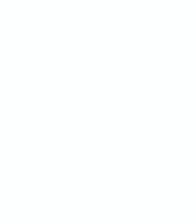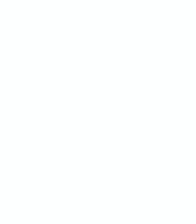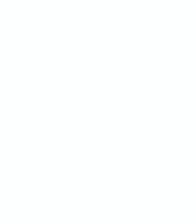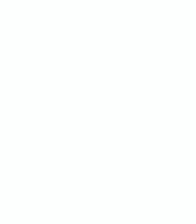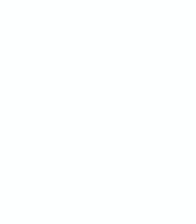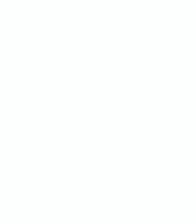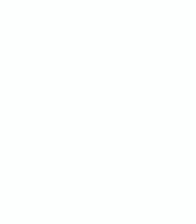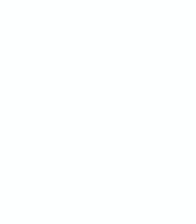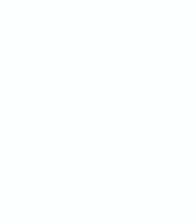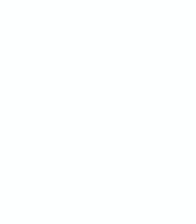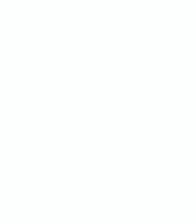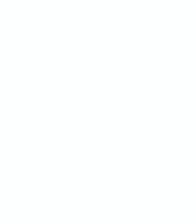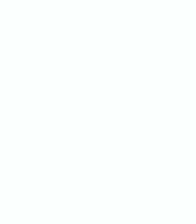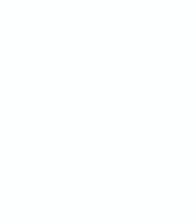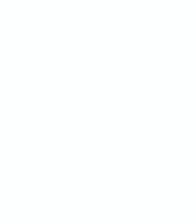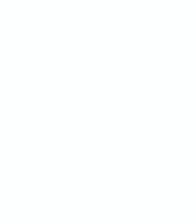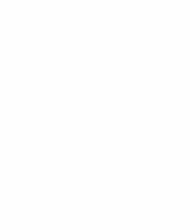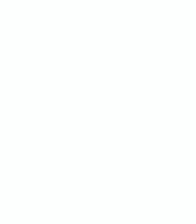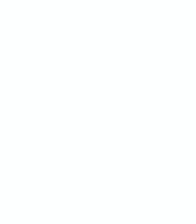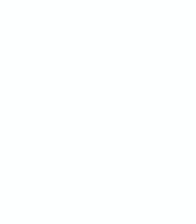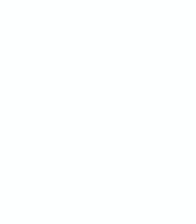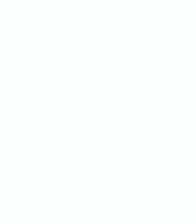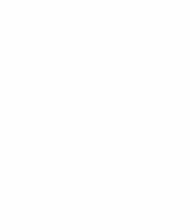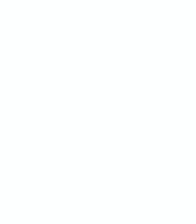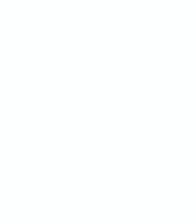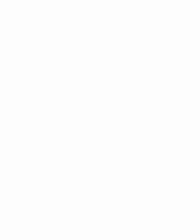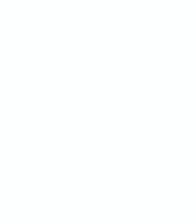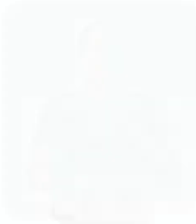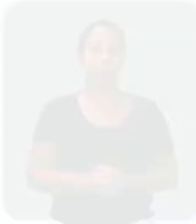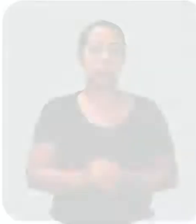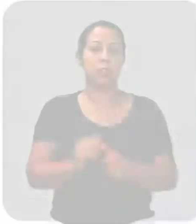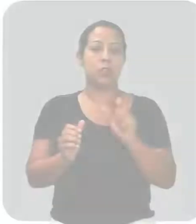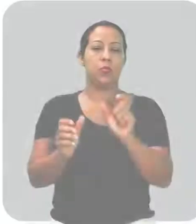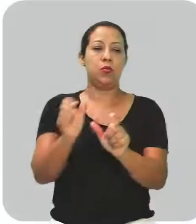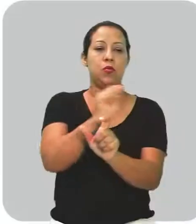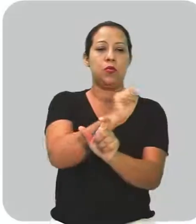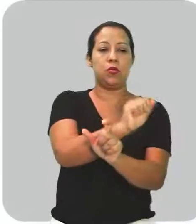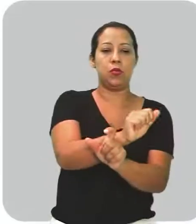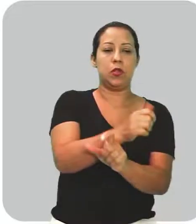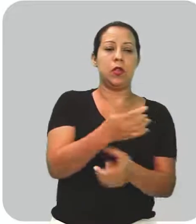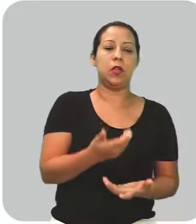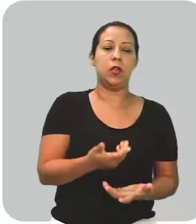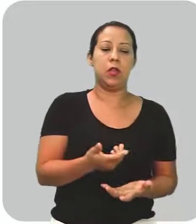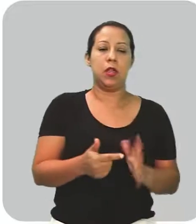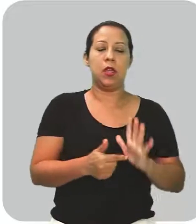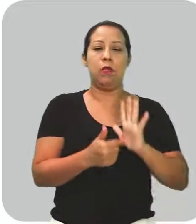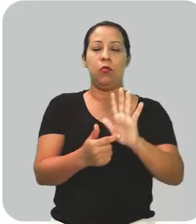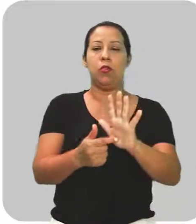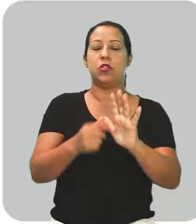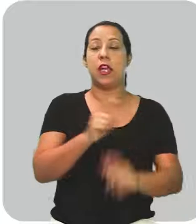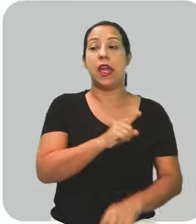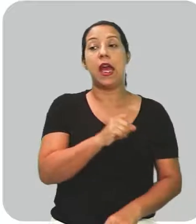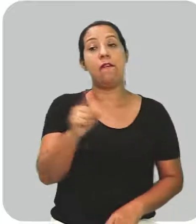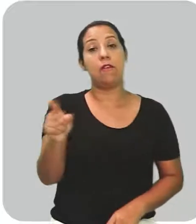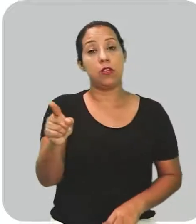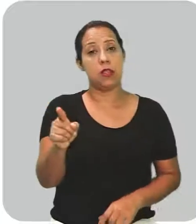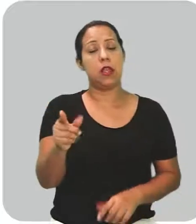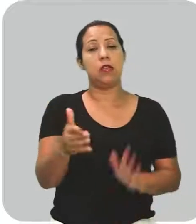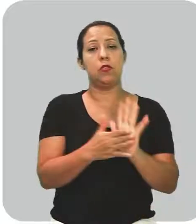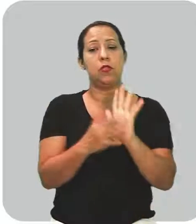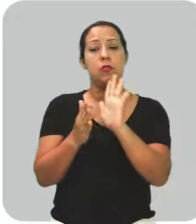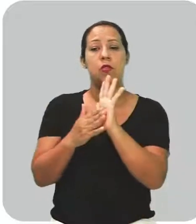não temos aí a presença da crase. E mostrei a você nossas propostas de